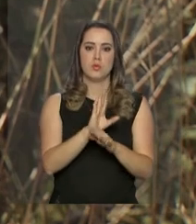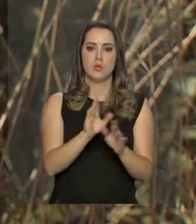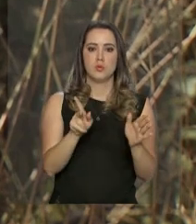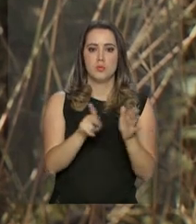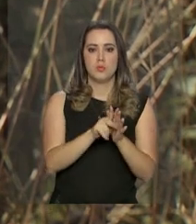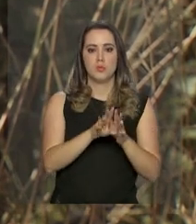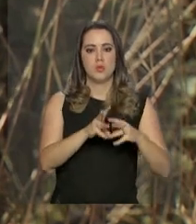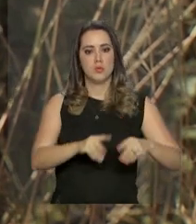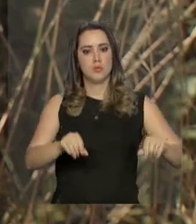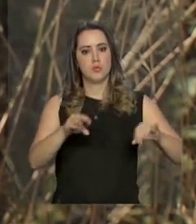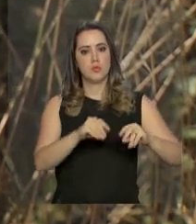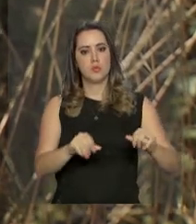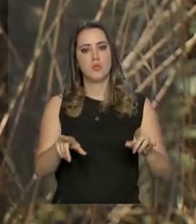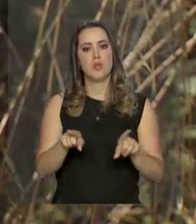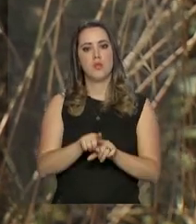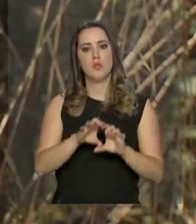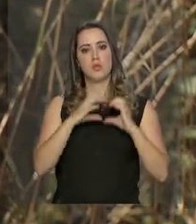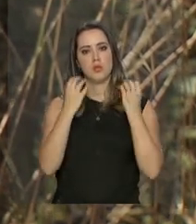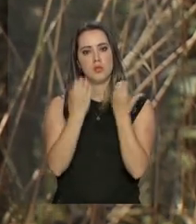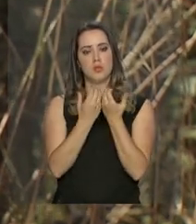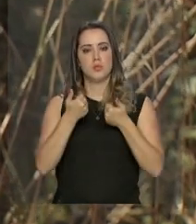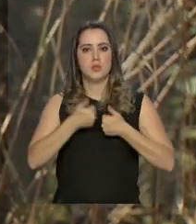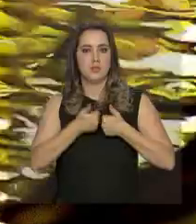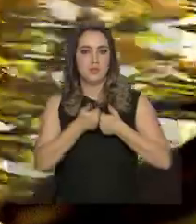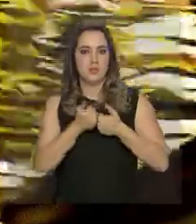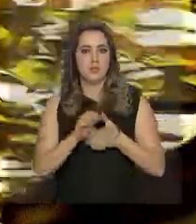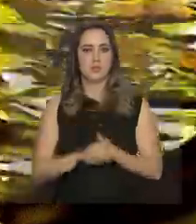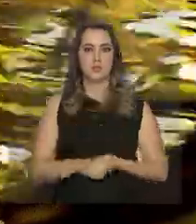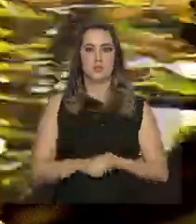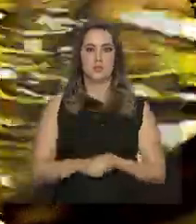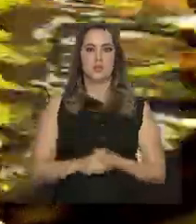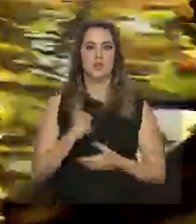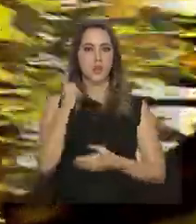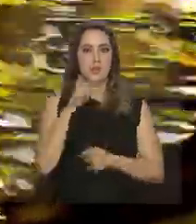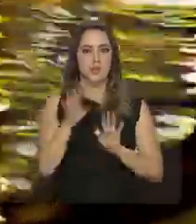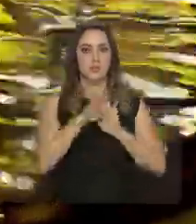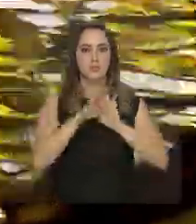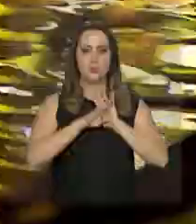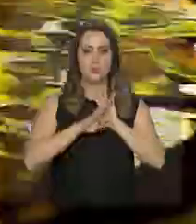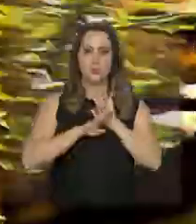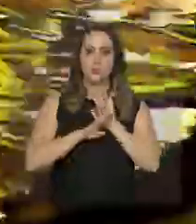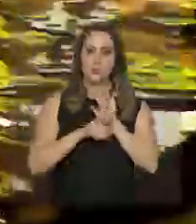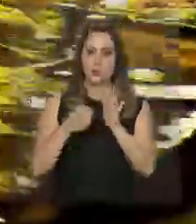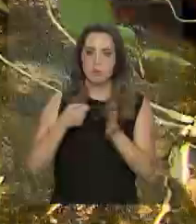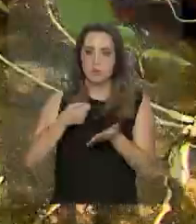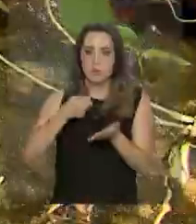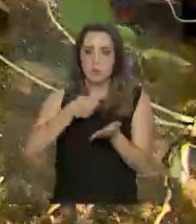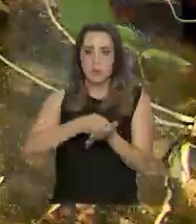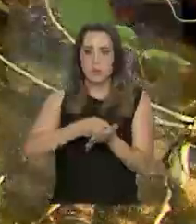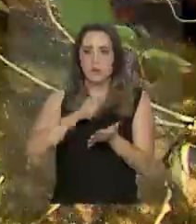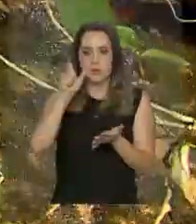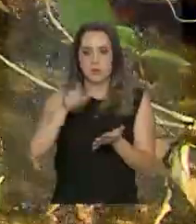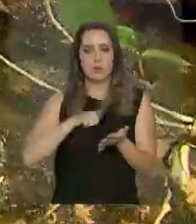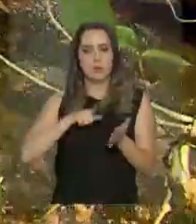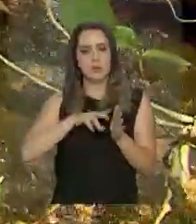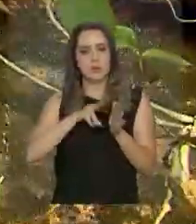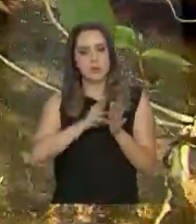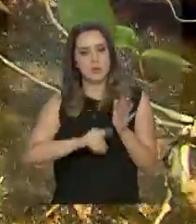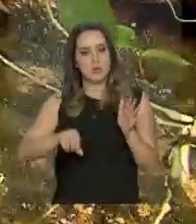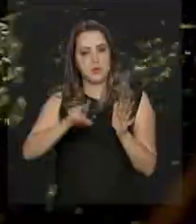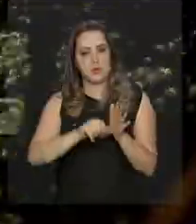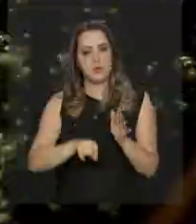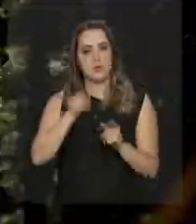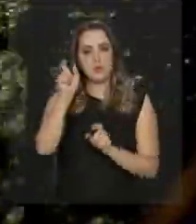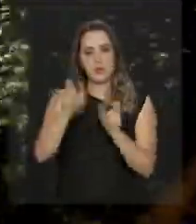sua propriedade ou na comunidade mais próxima. Um dos programas que remunera os donos de terras é o produtor de